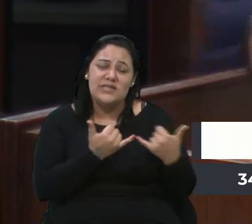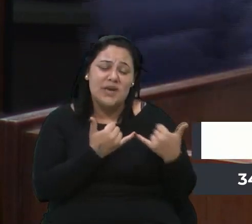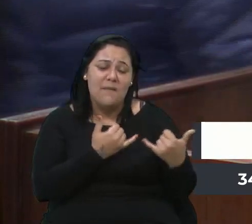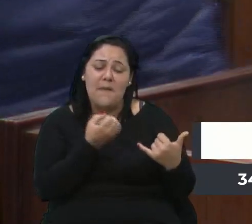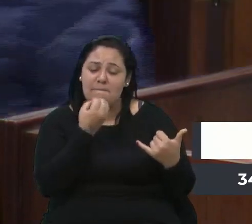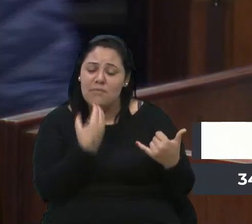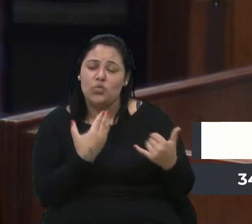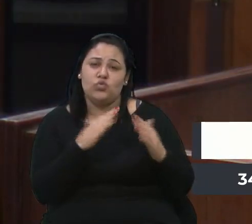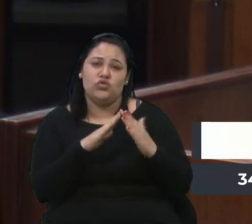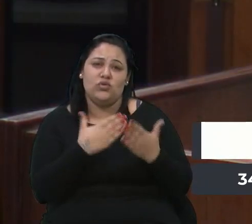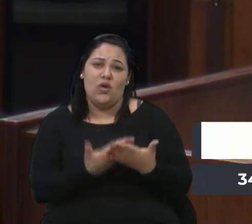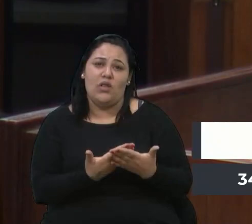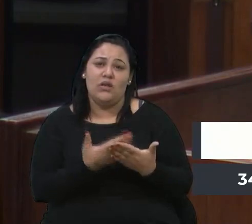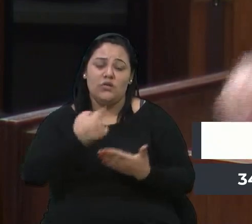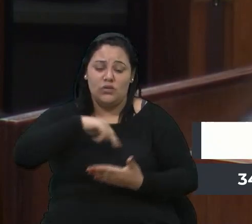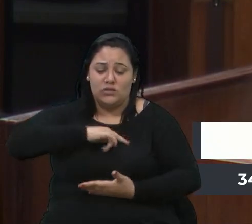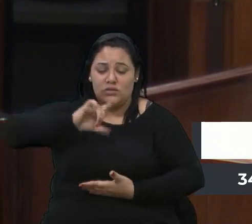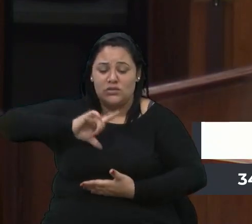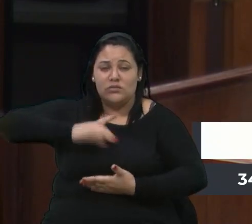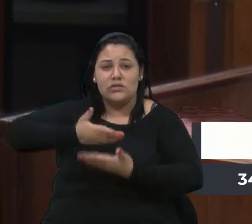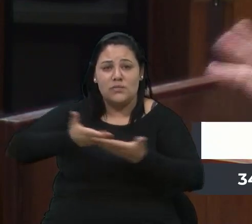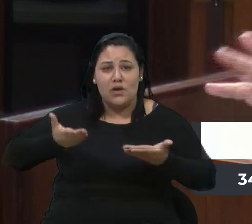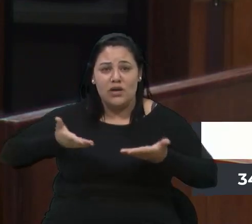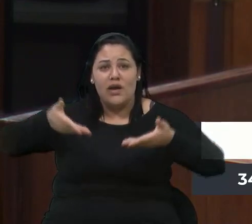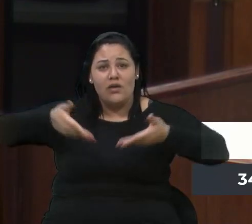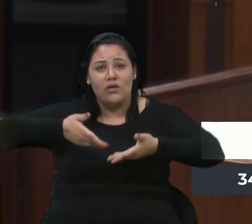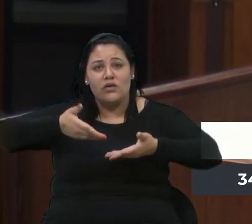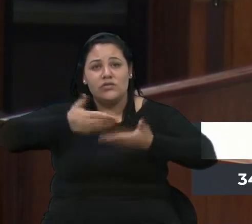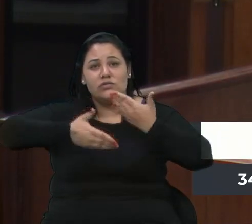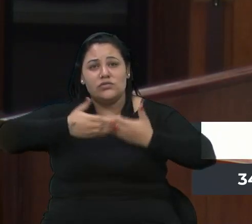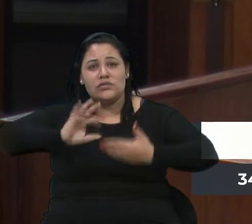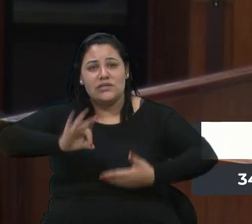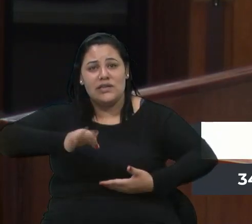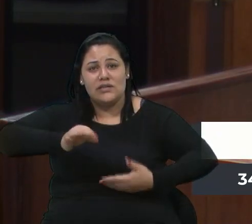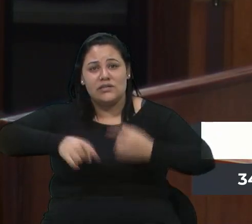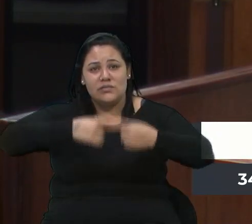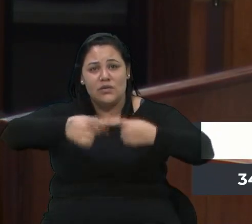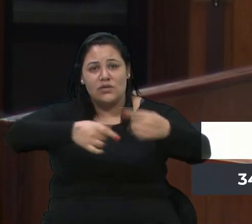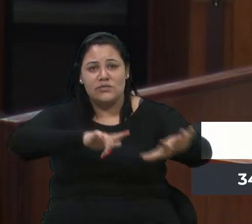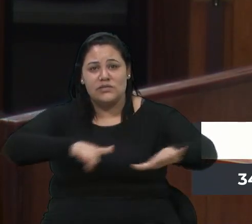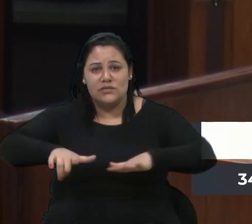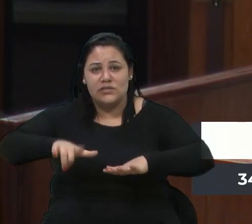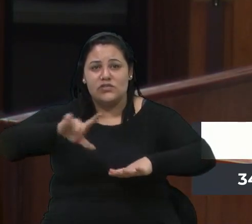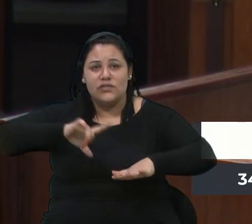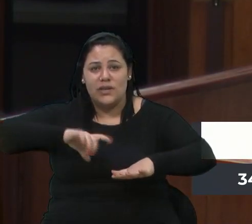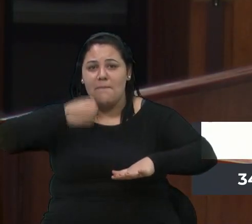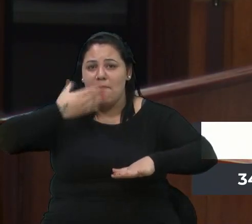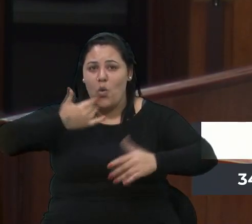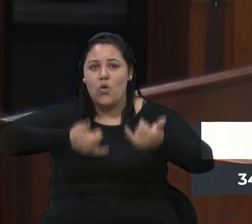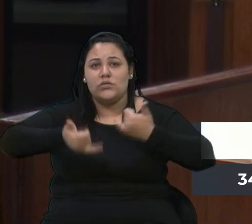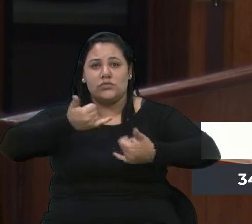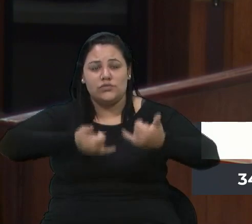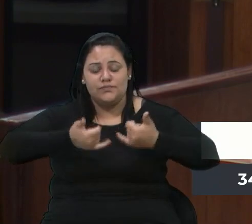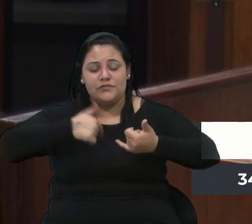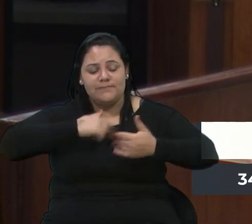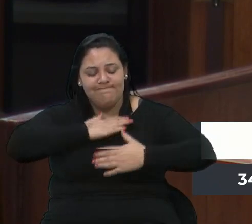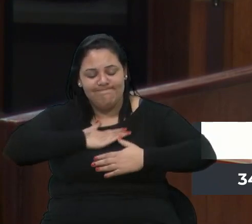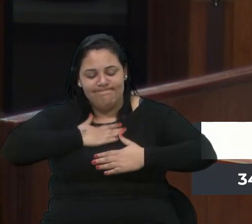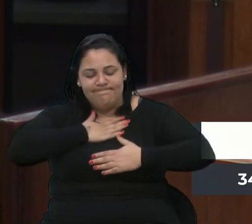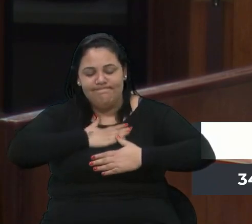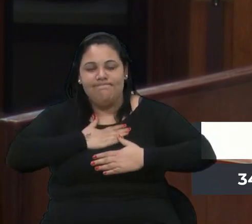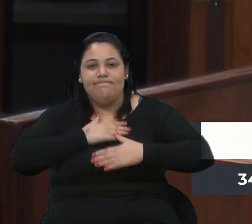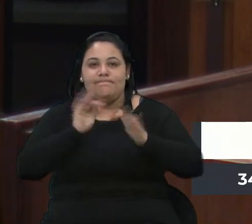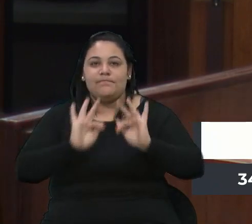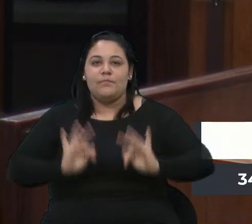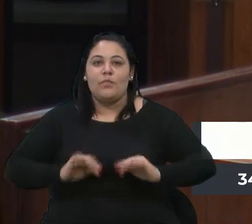os espaços, e agora, se tudo der certo, nas próximas semanas a gente terá boas novidades, e isso eu fico muito feliz,